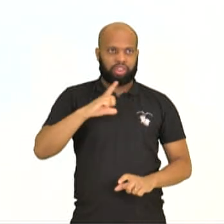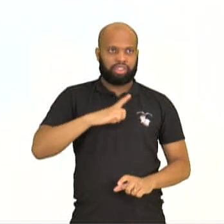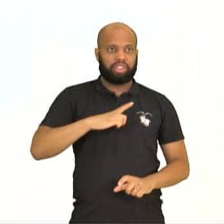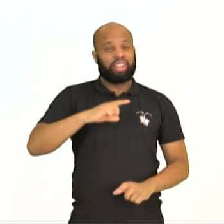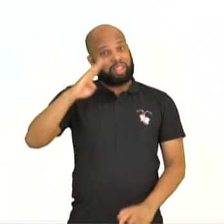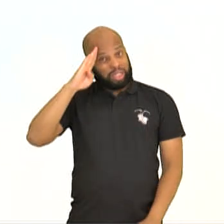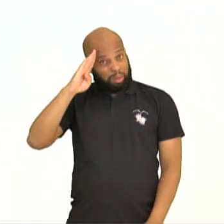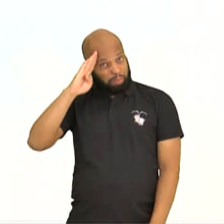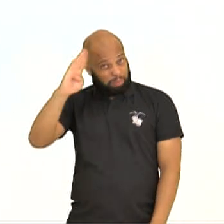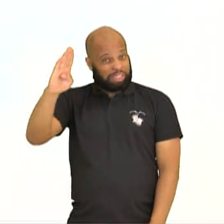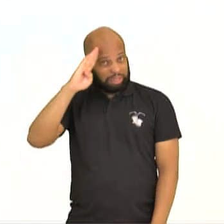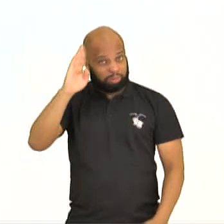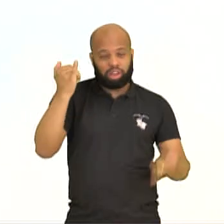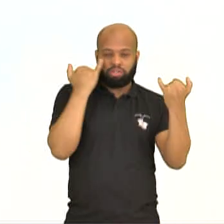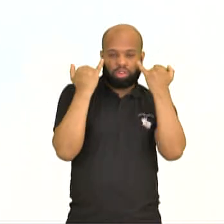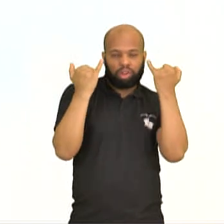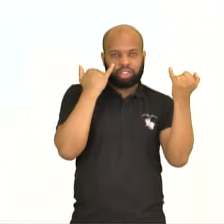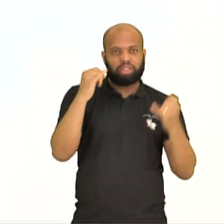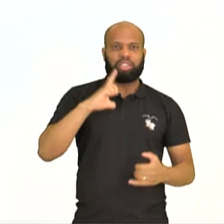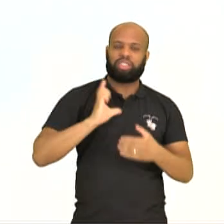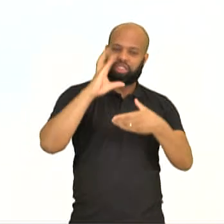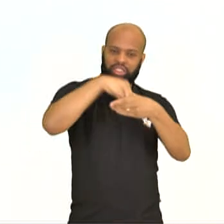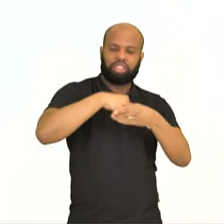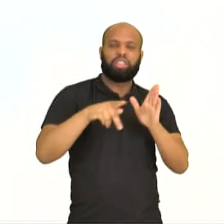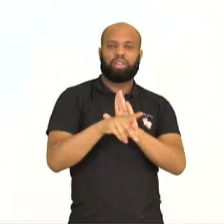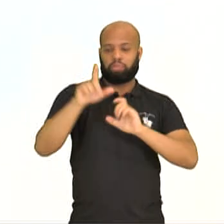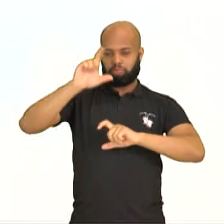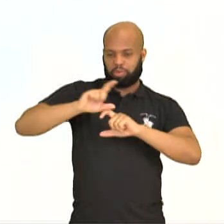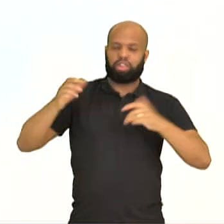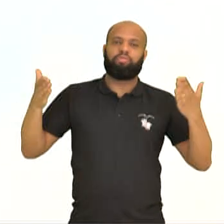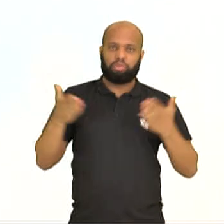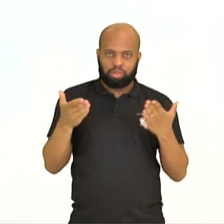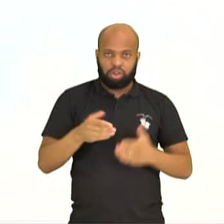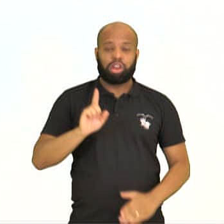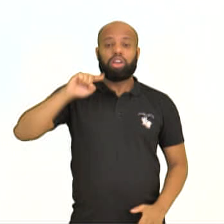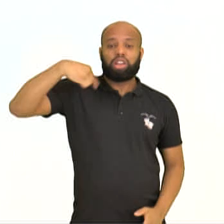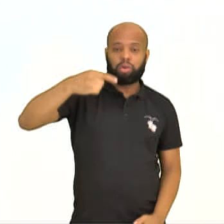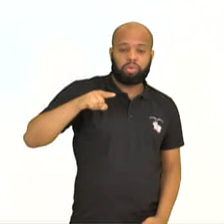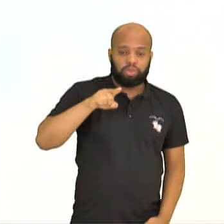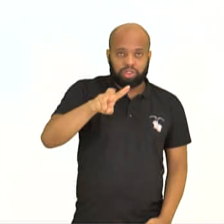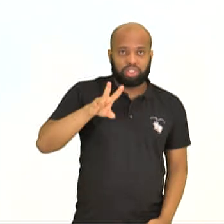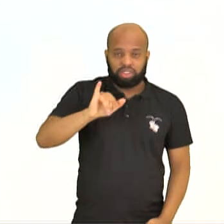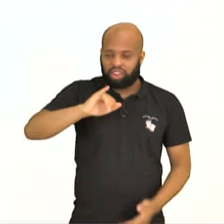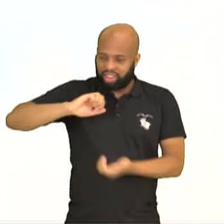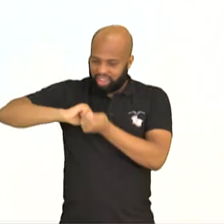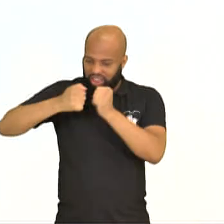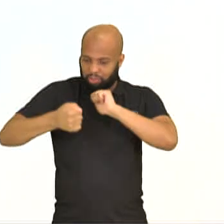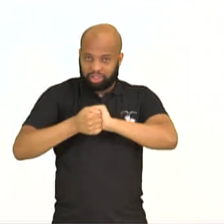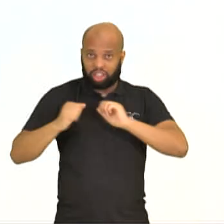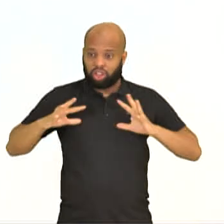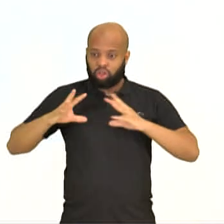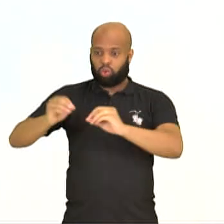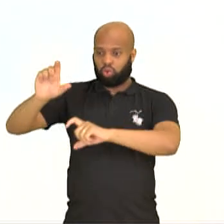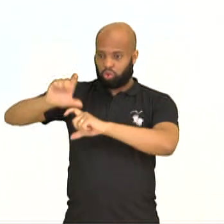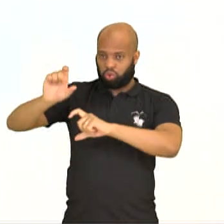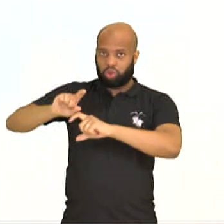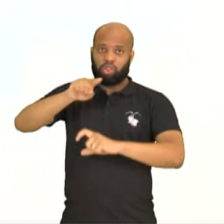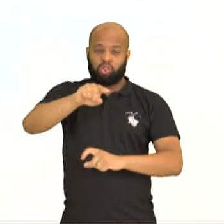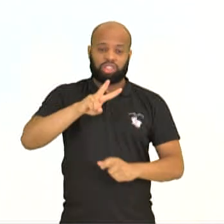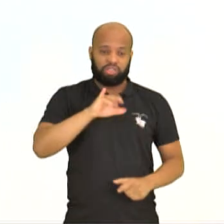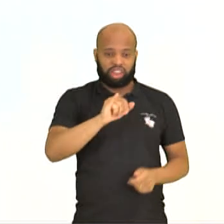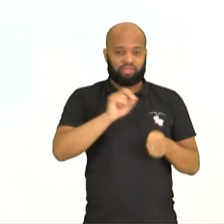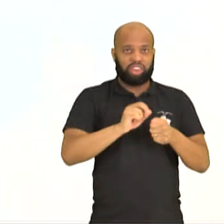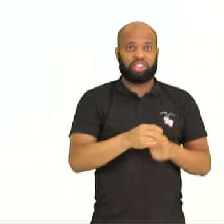as principais informações presentes neste fragmento. Em seguida, transforme todo este trecho em 2